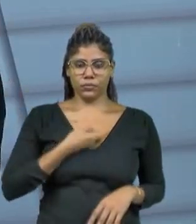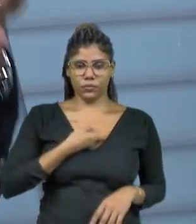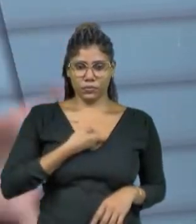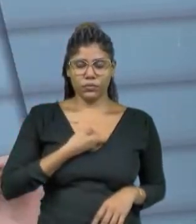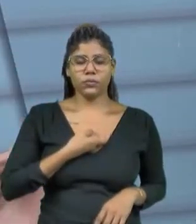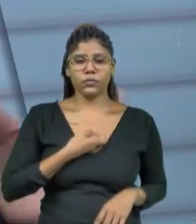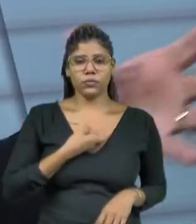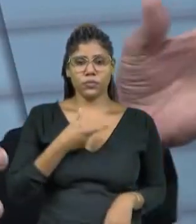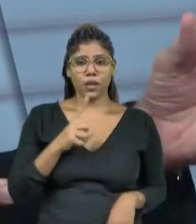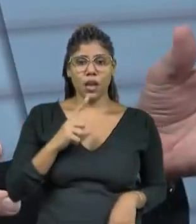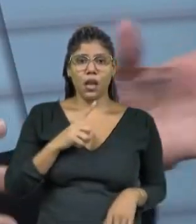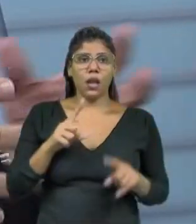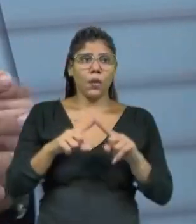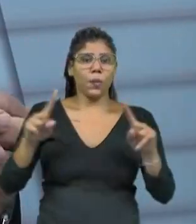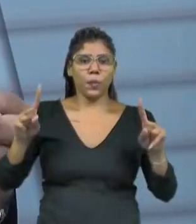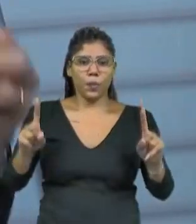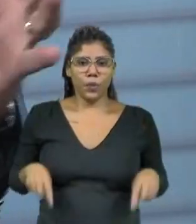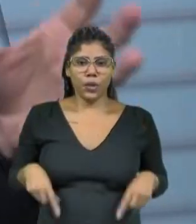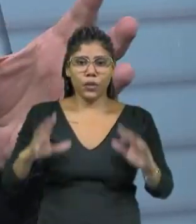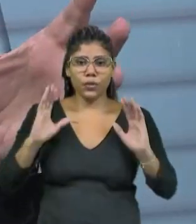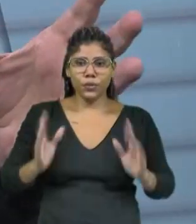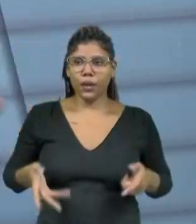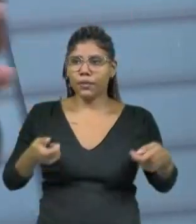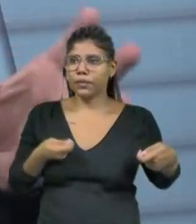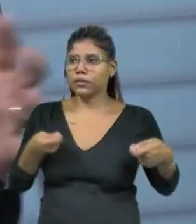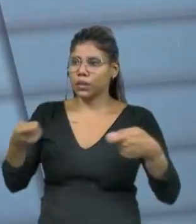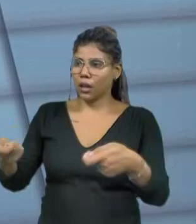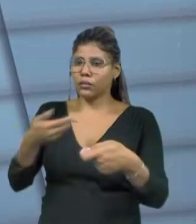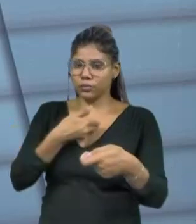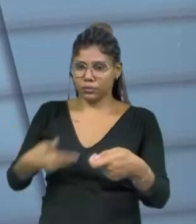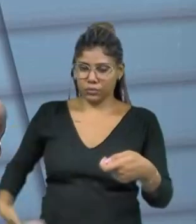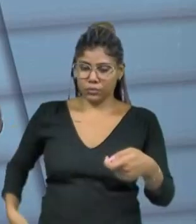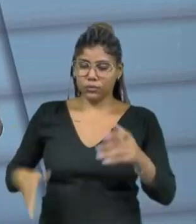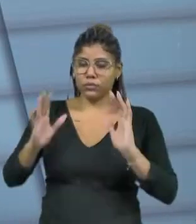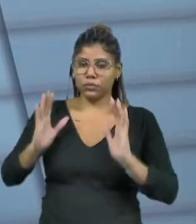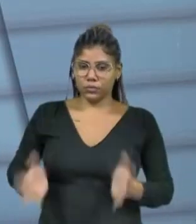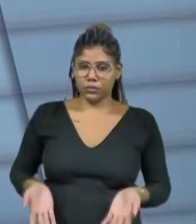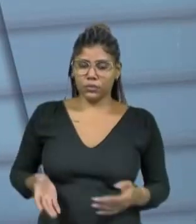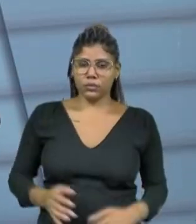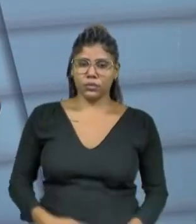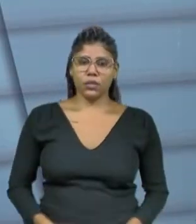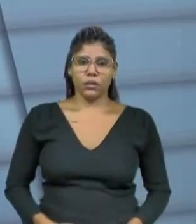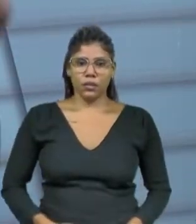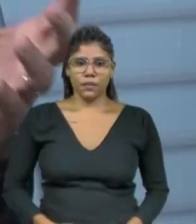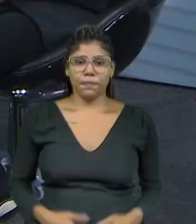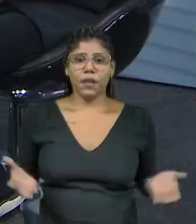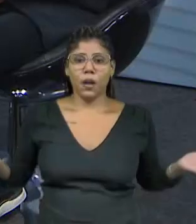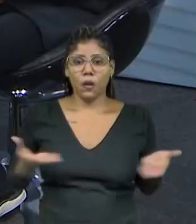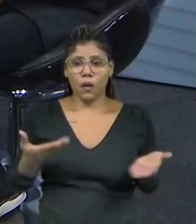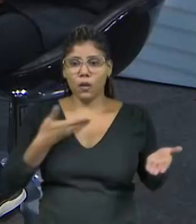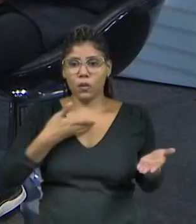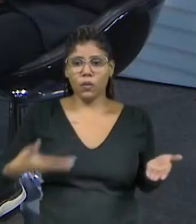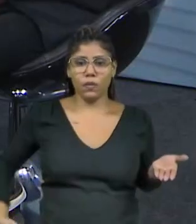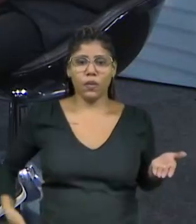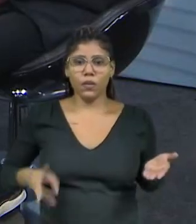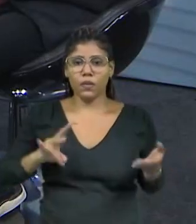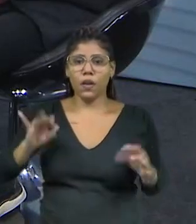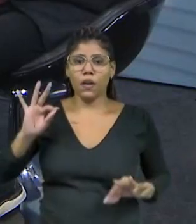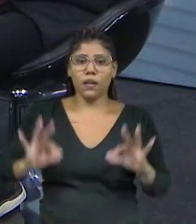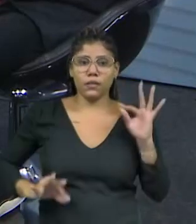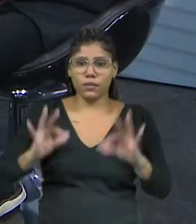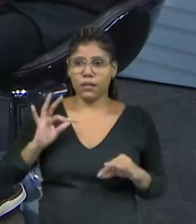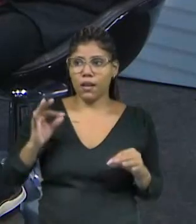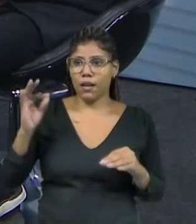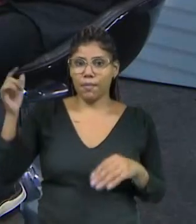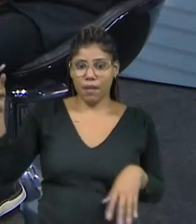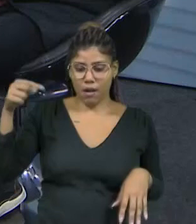ali é um plano. Né? O plano já foi entregue ao governo, Já foi entregue. Já tá entregue. Né? Agora o governo é que vai encaminhar para cá. E aí você